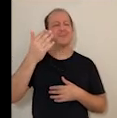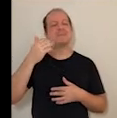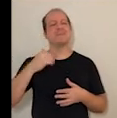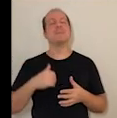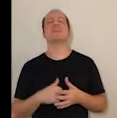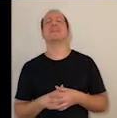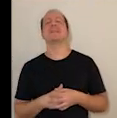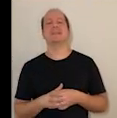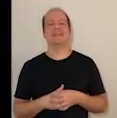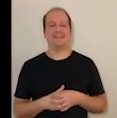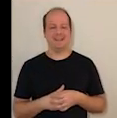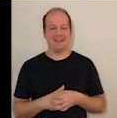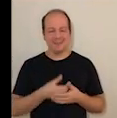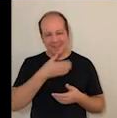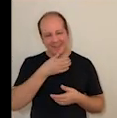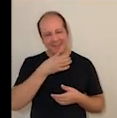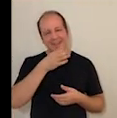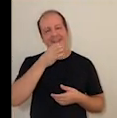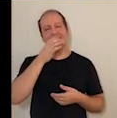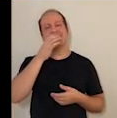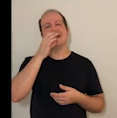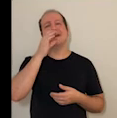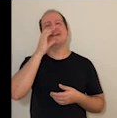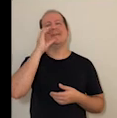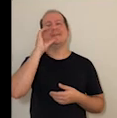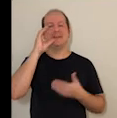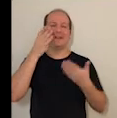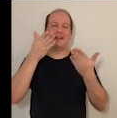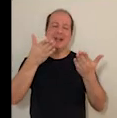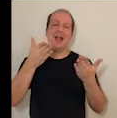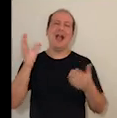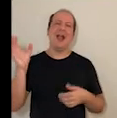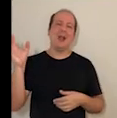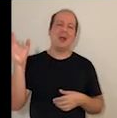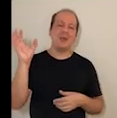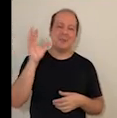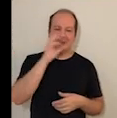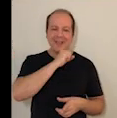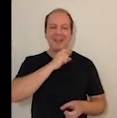Vinho de ouro. Beba, senhor, beba.